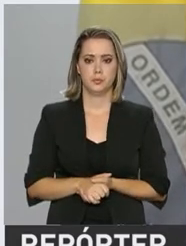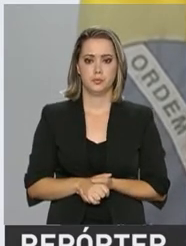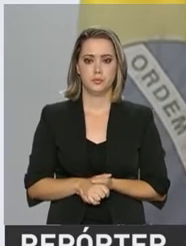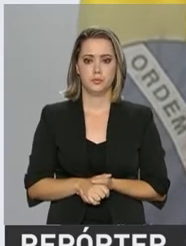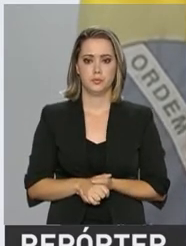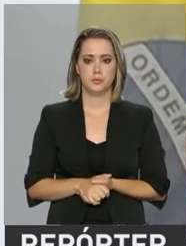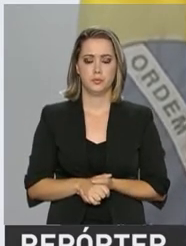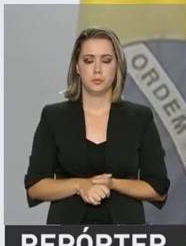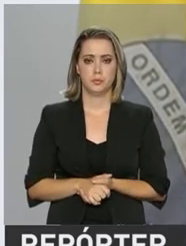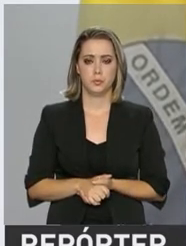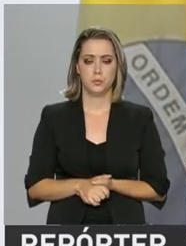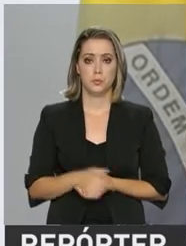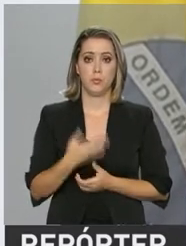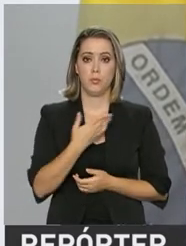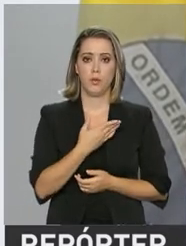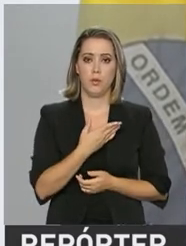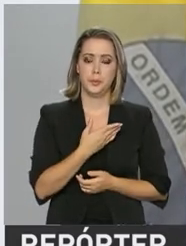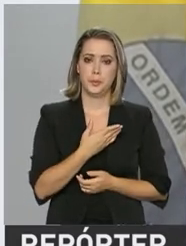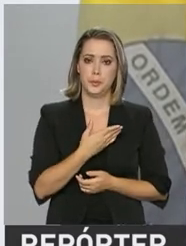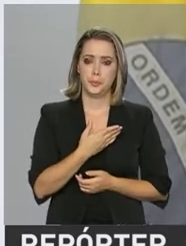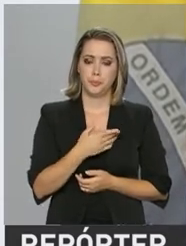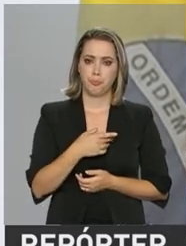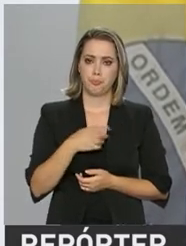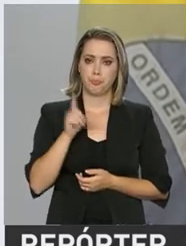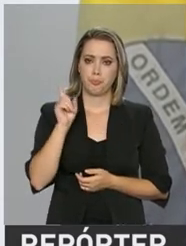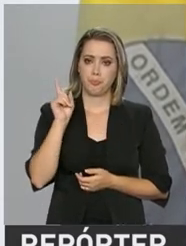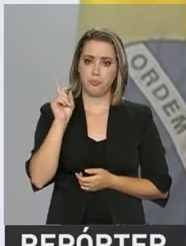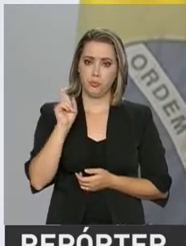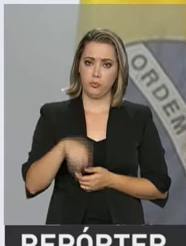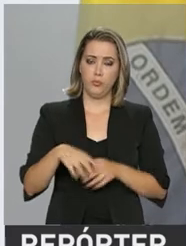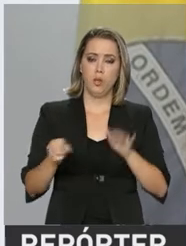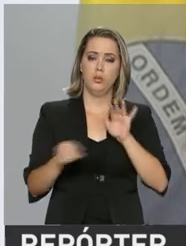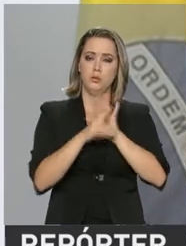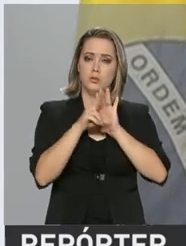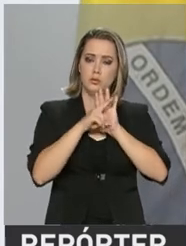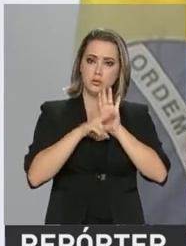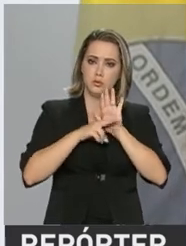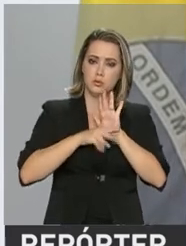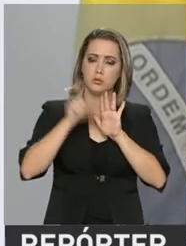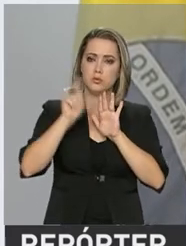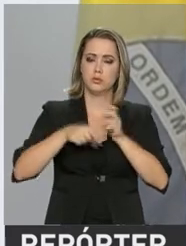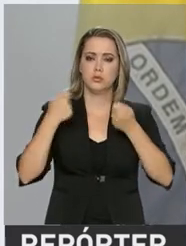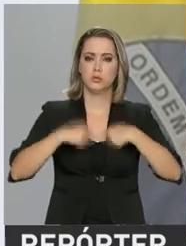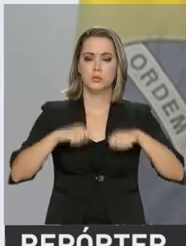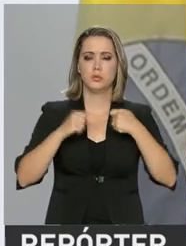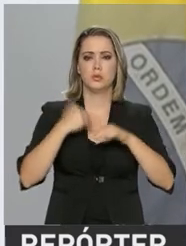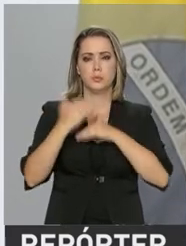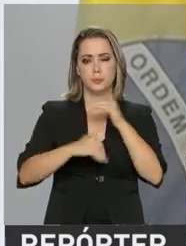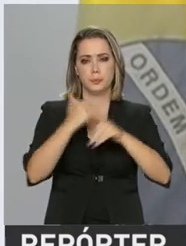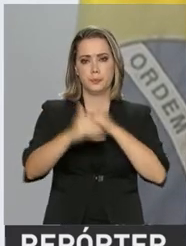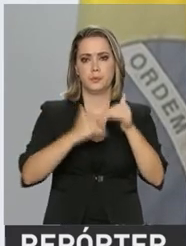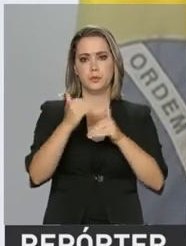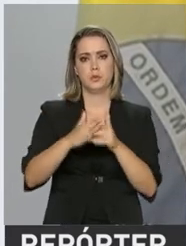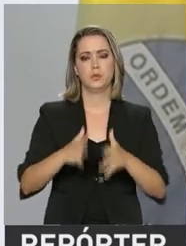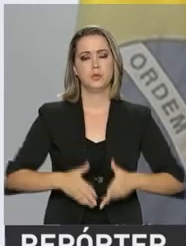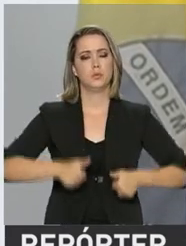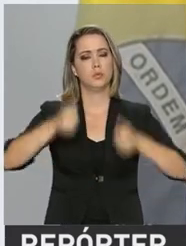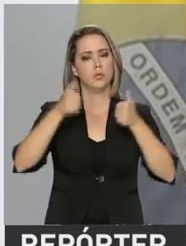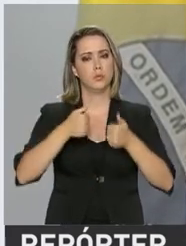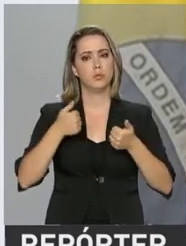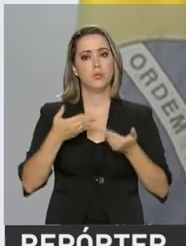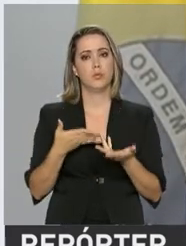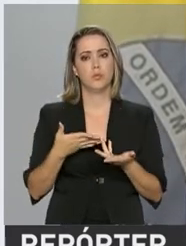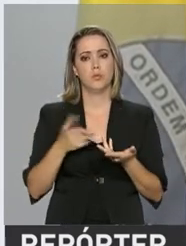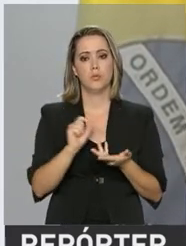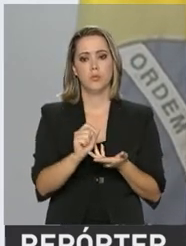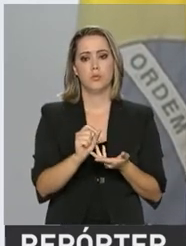são necessárias sempre e são necessárias para conseguir que a economia seja cada vez mais competitiva para